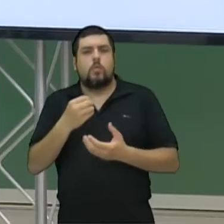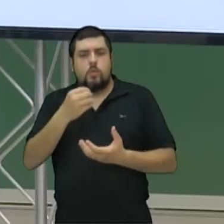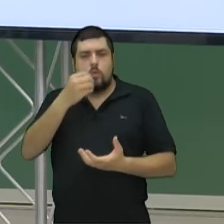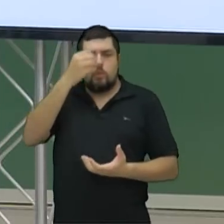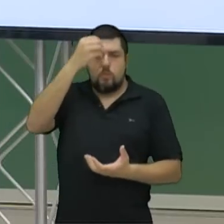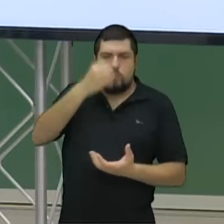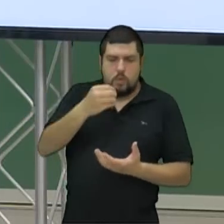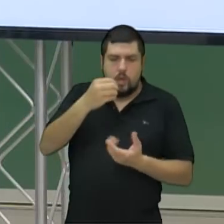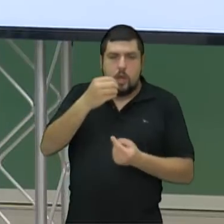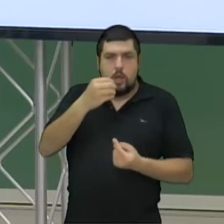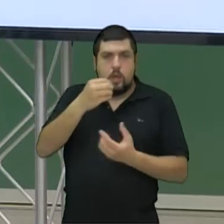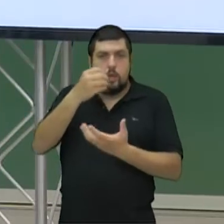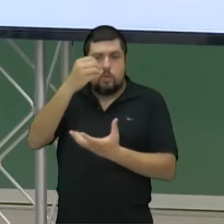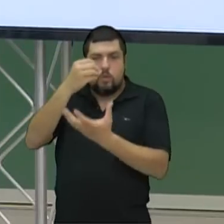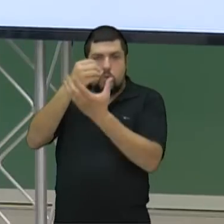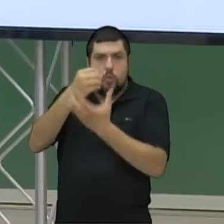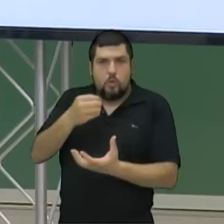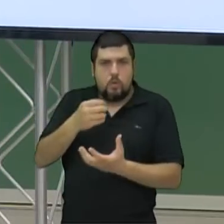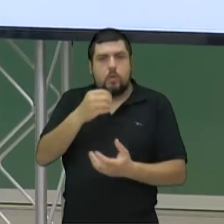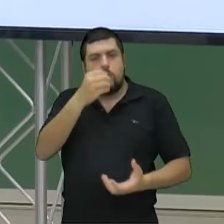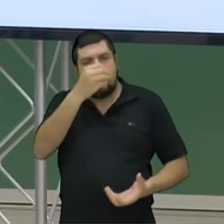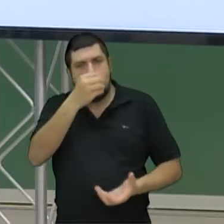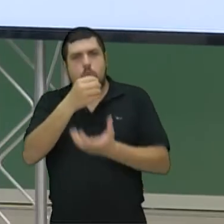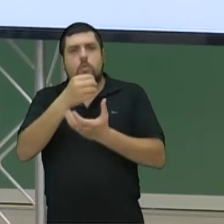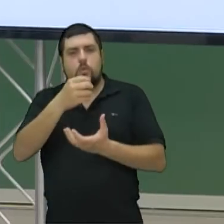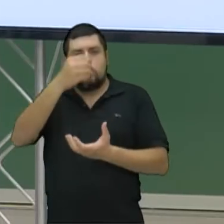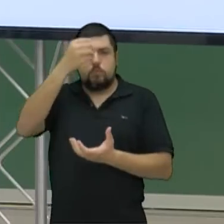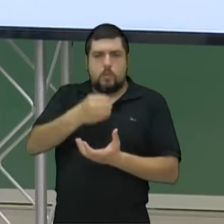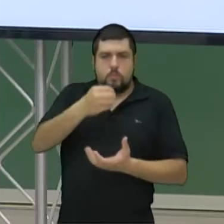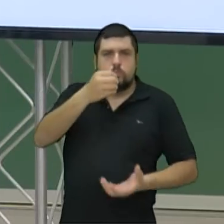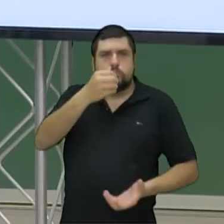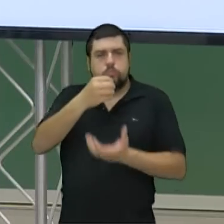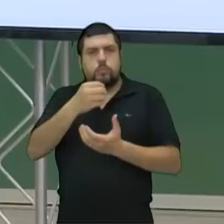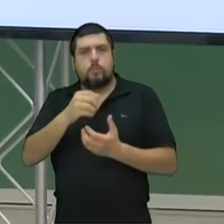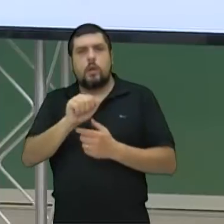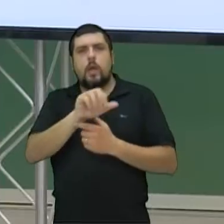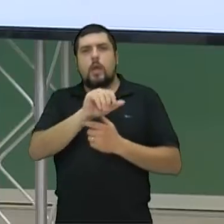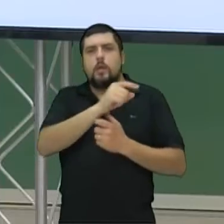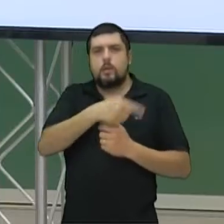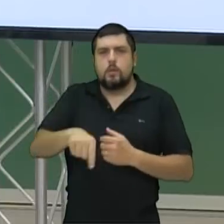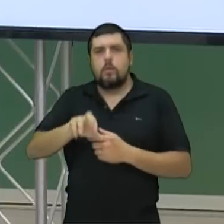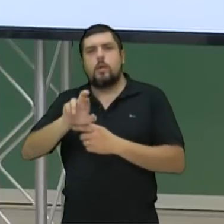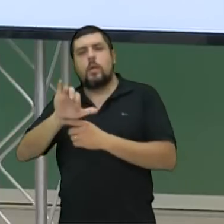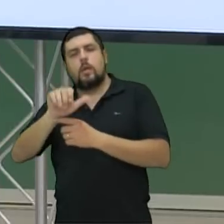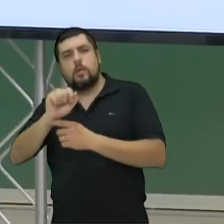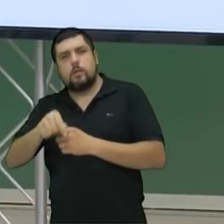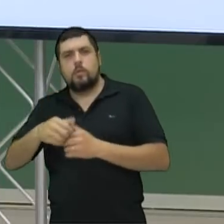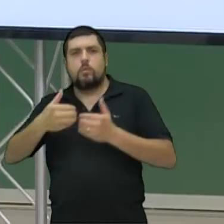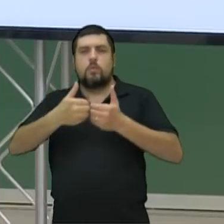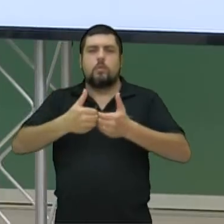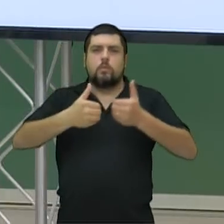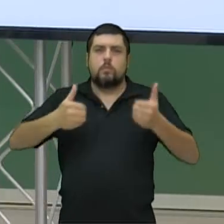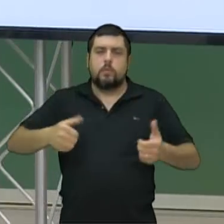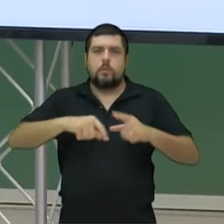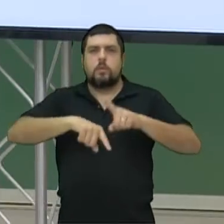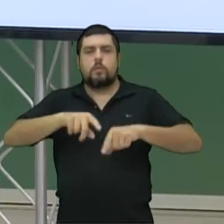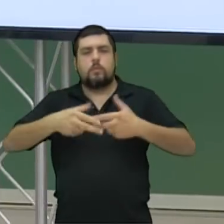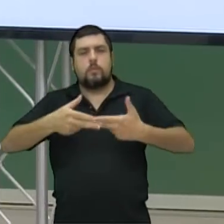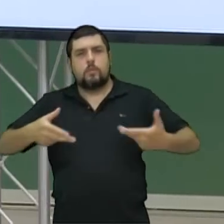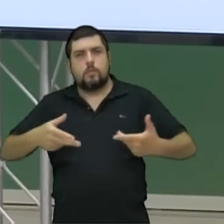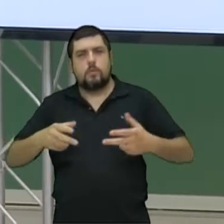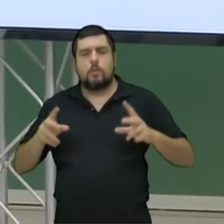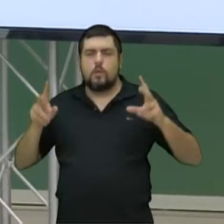Terra também com 49 N, certo? Par, ação e reação. Atua em corpos distintos, como lá na questão do